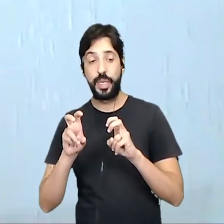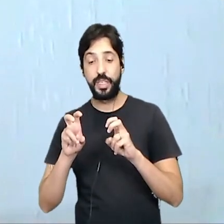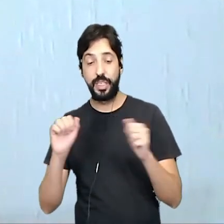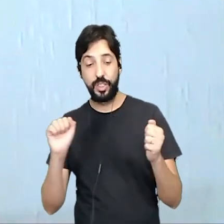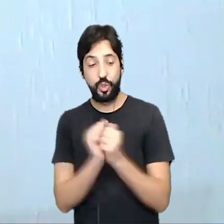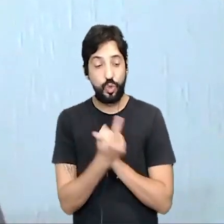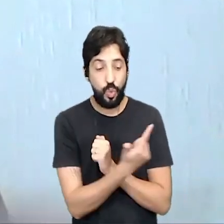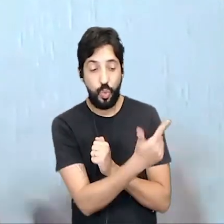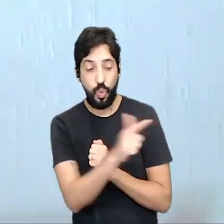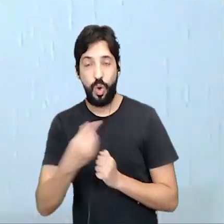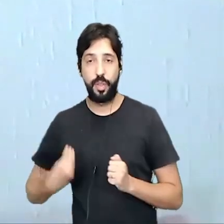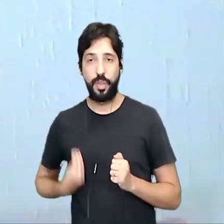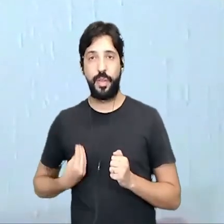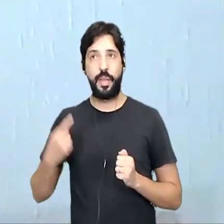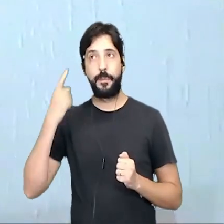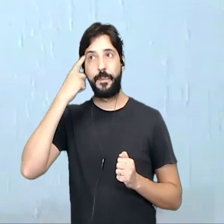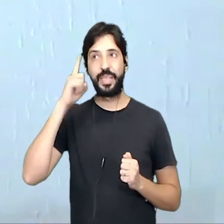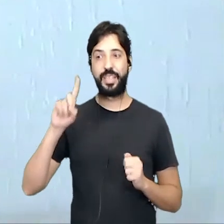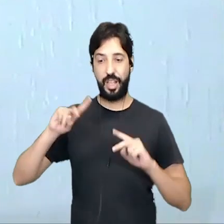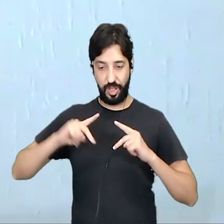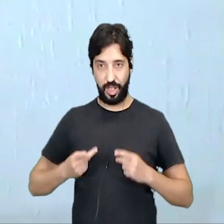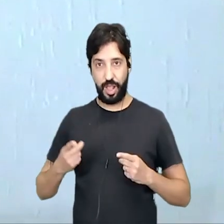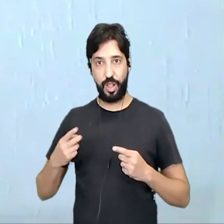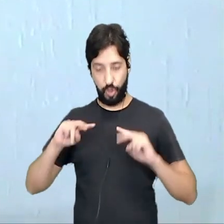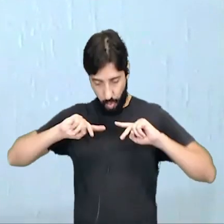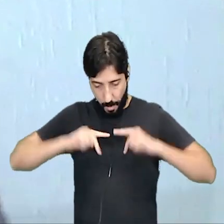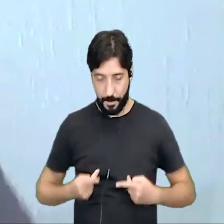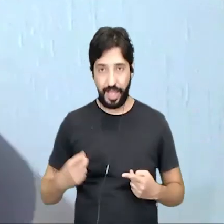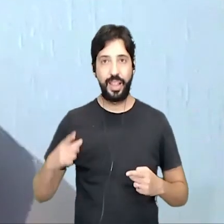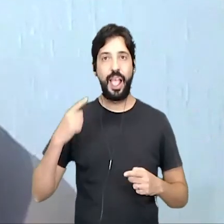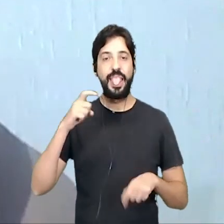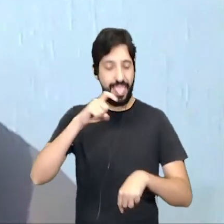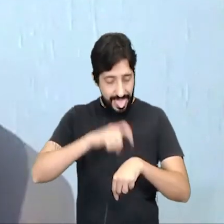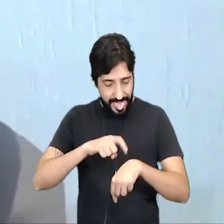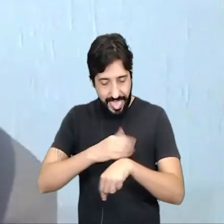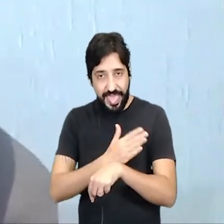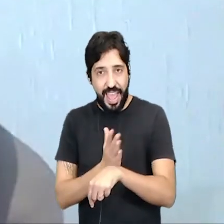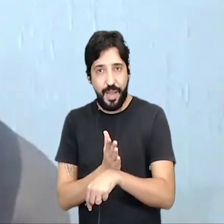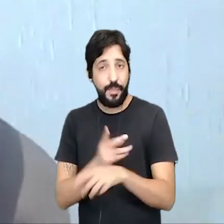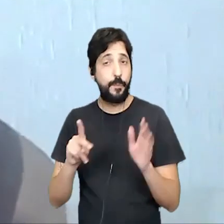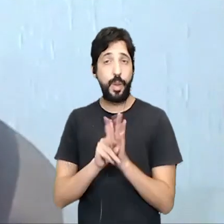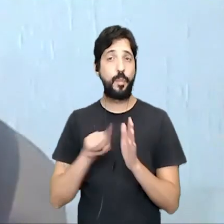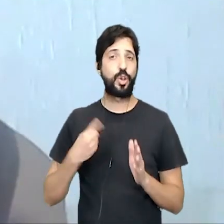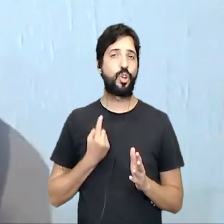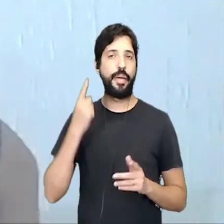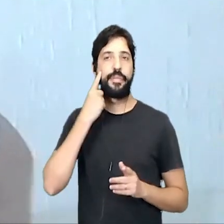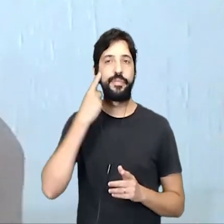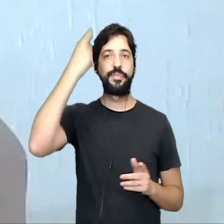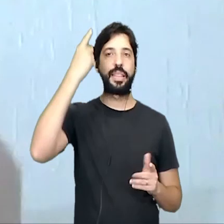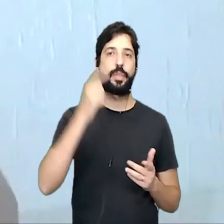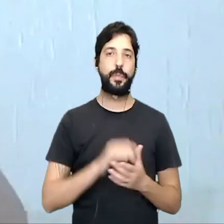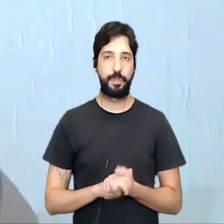equivocada em relação aos outros seres, onde nós, os humanos, imprimimos tempo. Tempo é uma invenção.